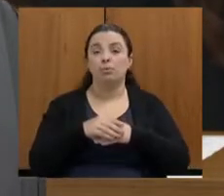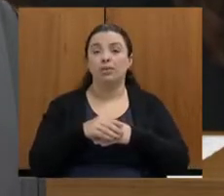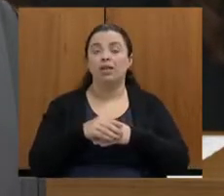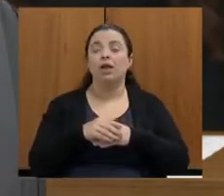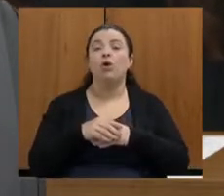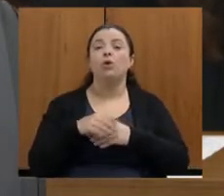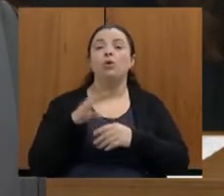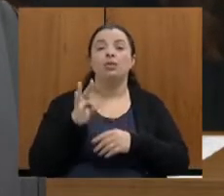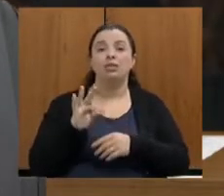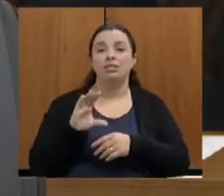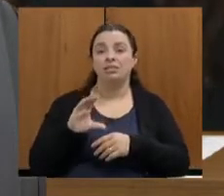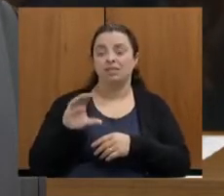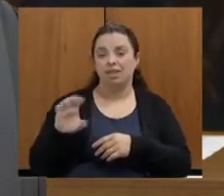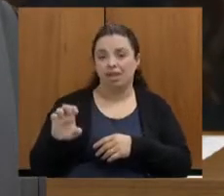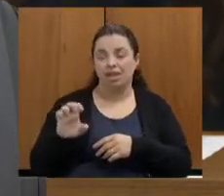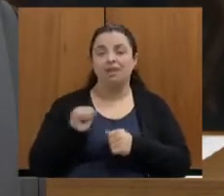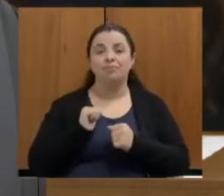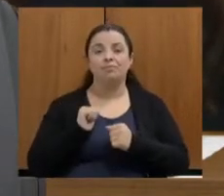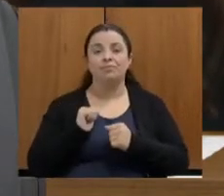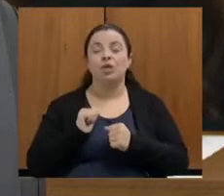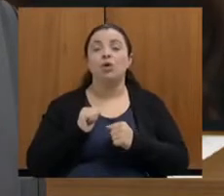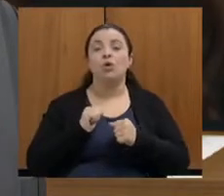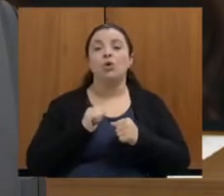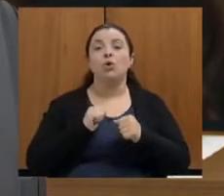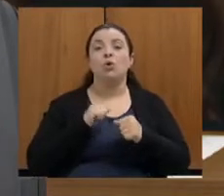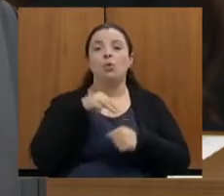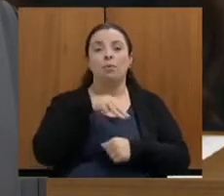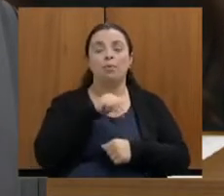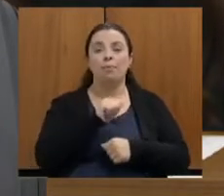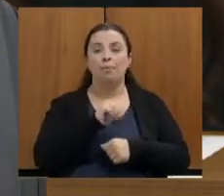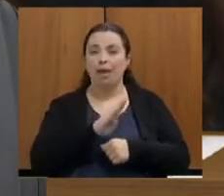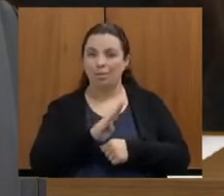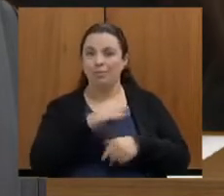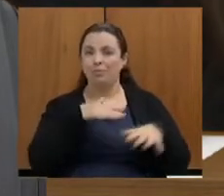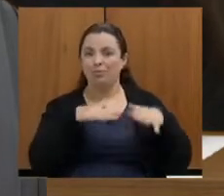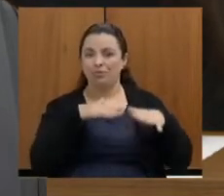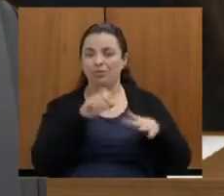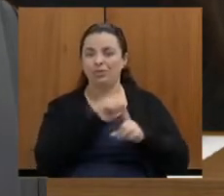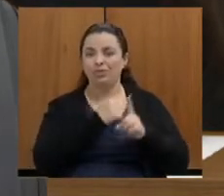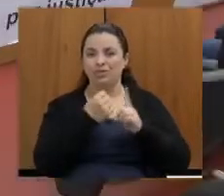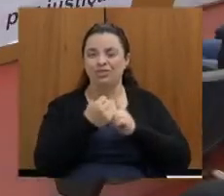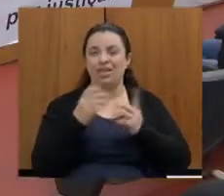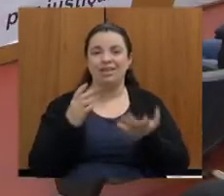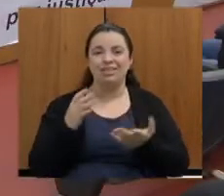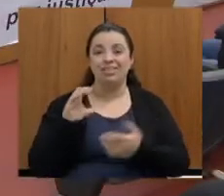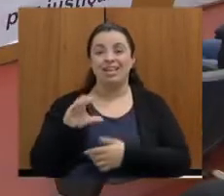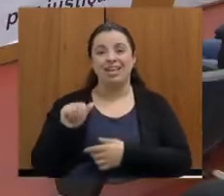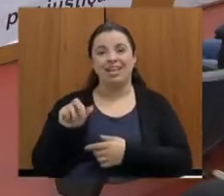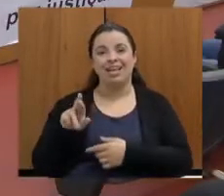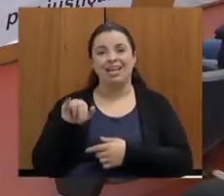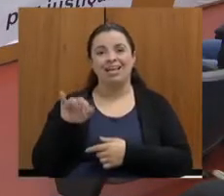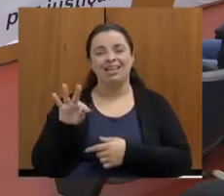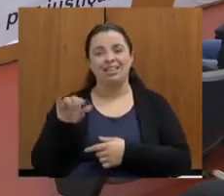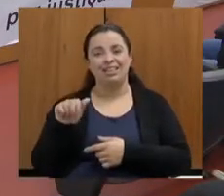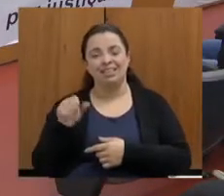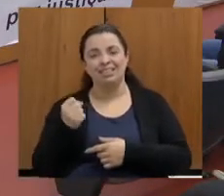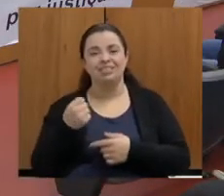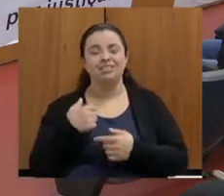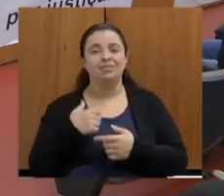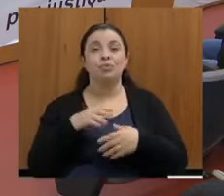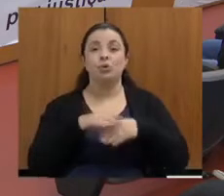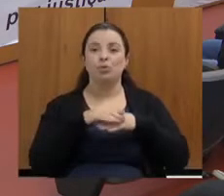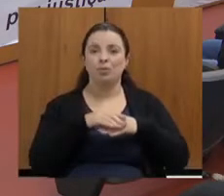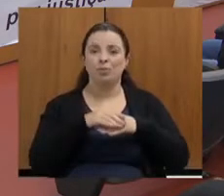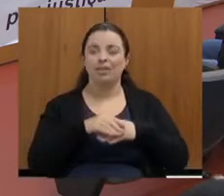TC aos movimentos sociais mab Cáritas quero cumprimentar que a